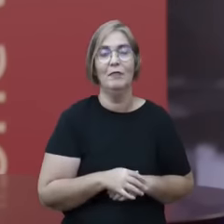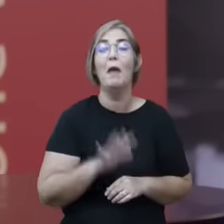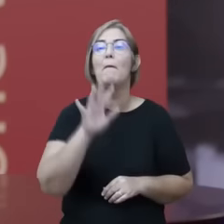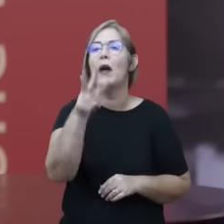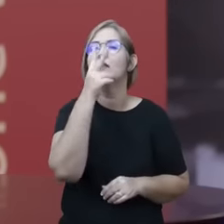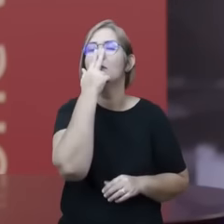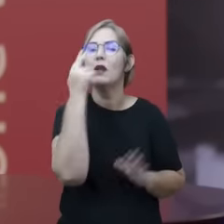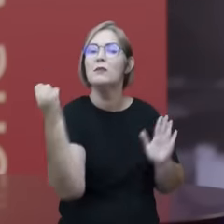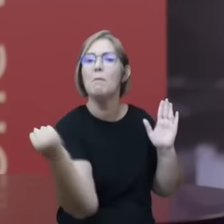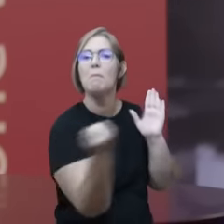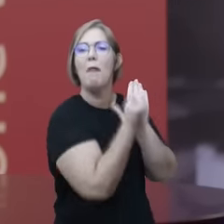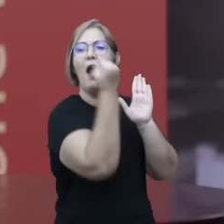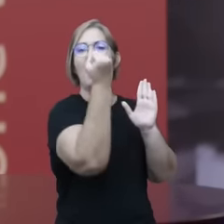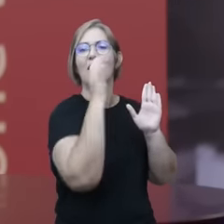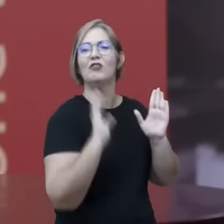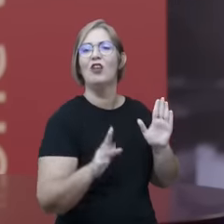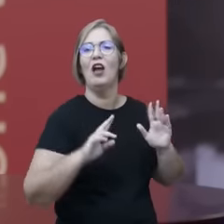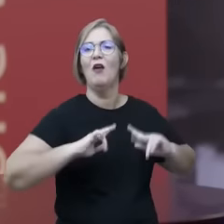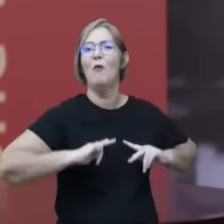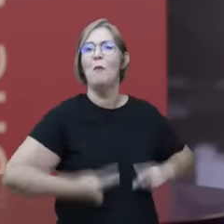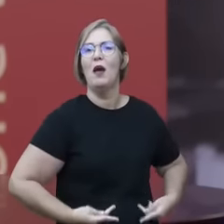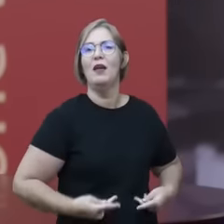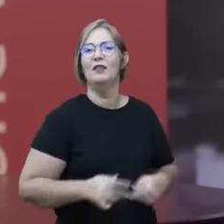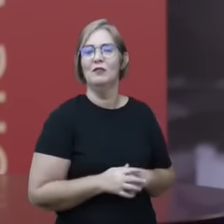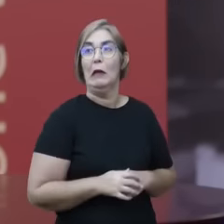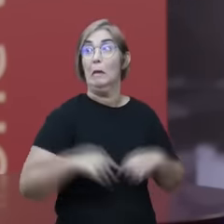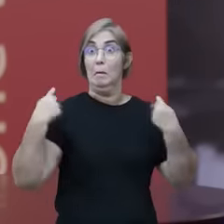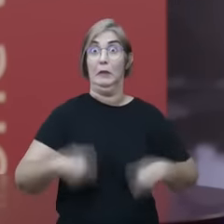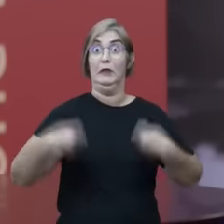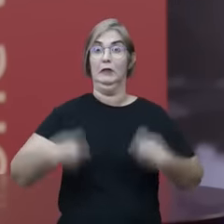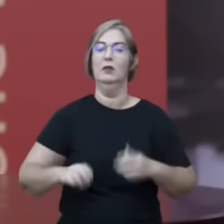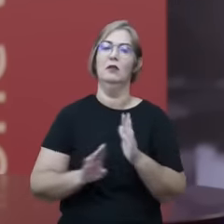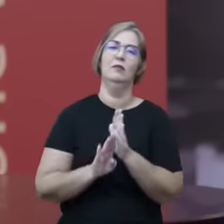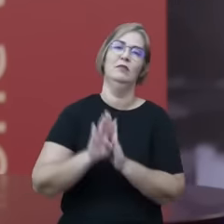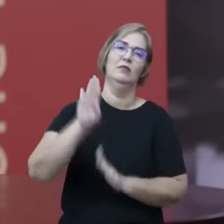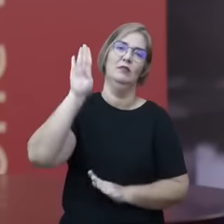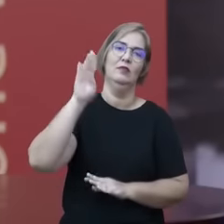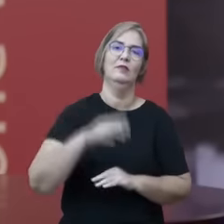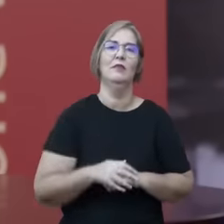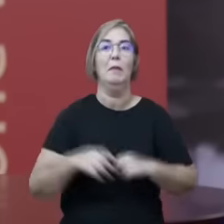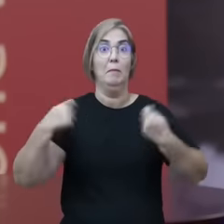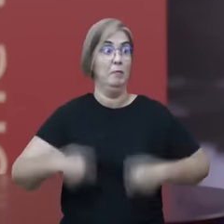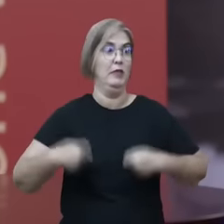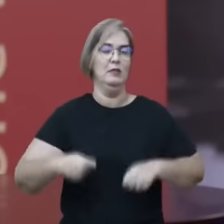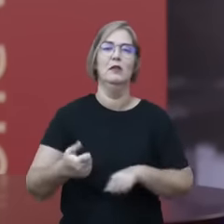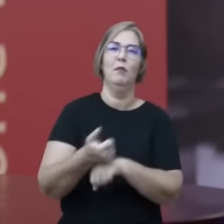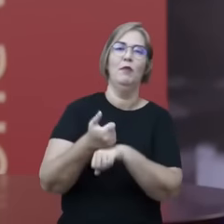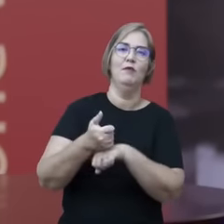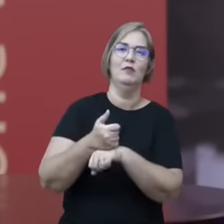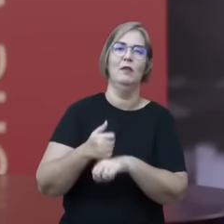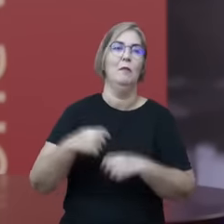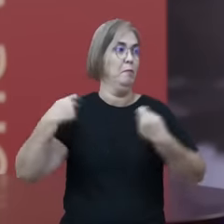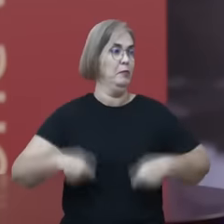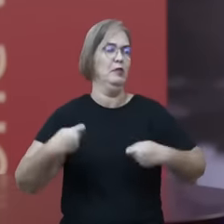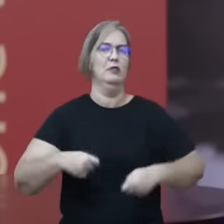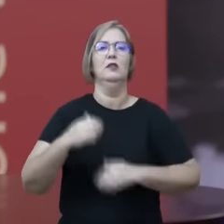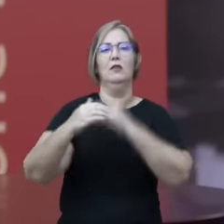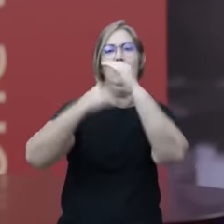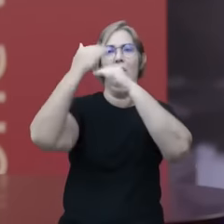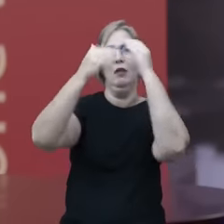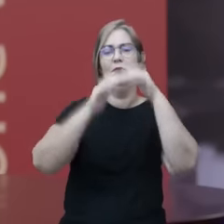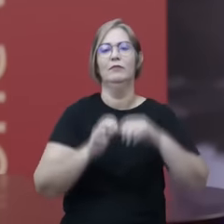nós precis precisássemos pensar criticamente isto, né, gente? pensar criticamente para podermos, enfim,